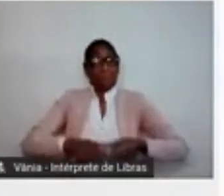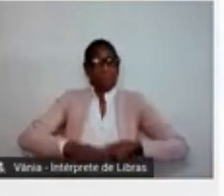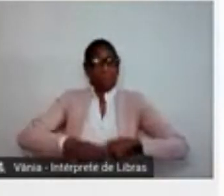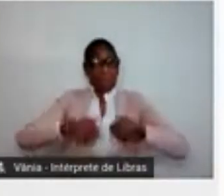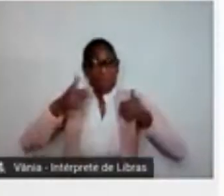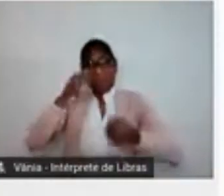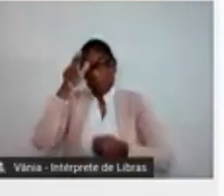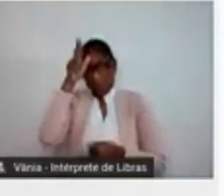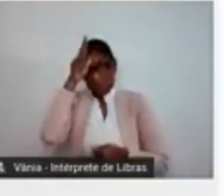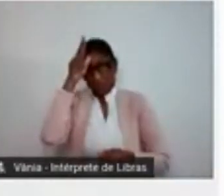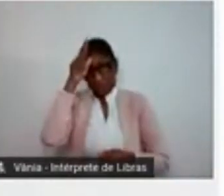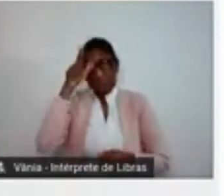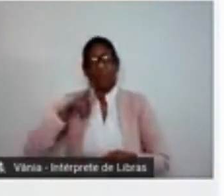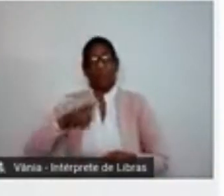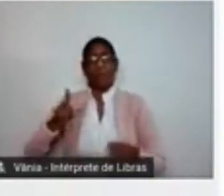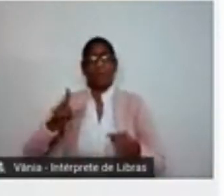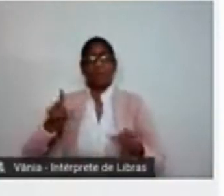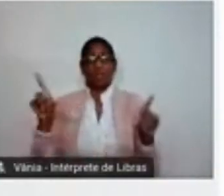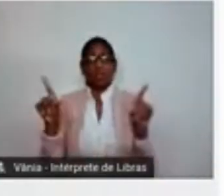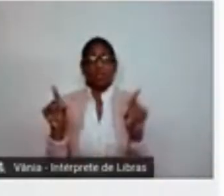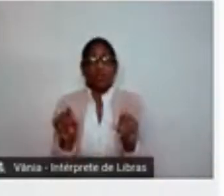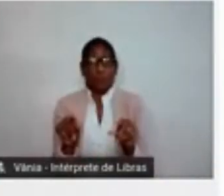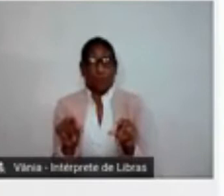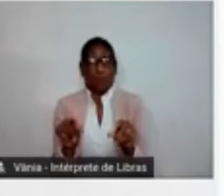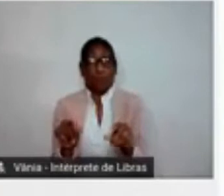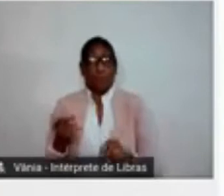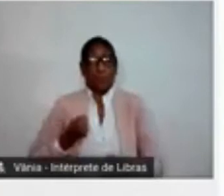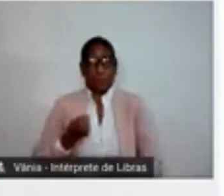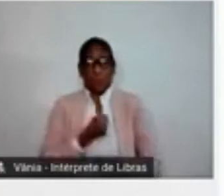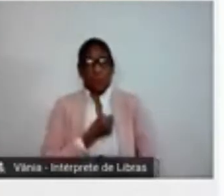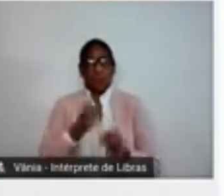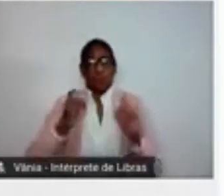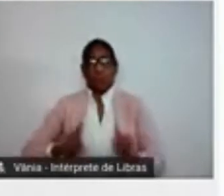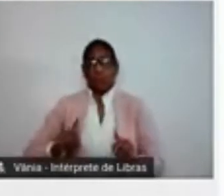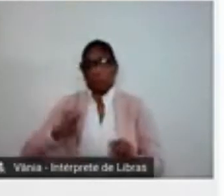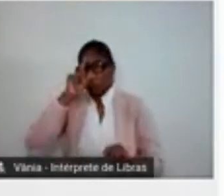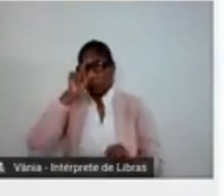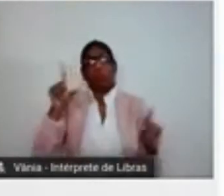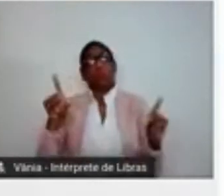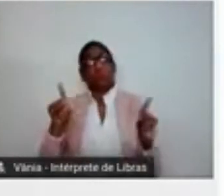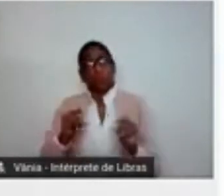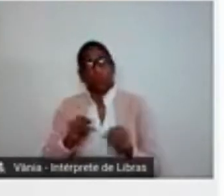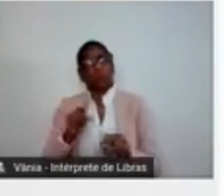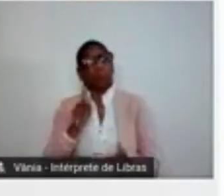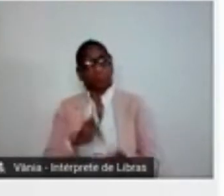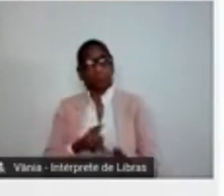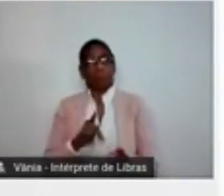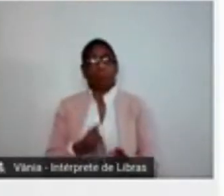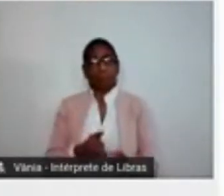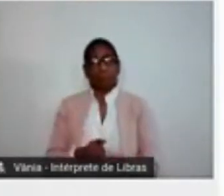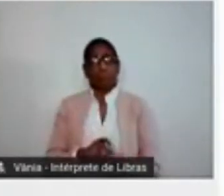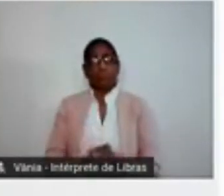Novo Hamburgo, há uma queda de novas hospitalizações, há uma redução de número